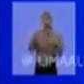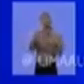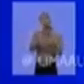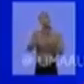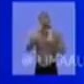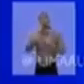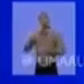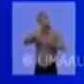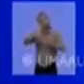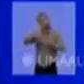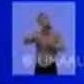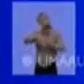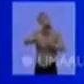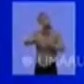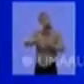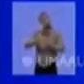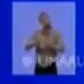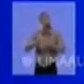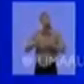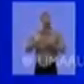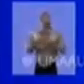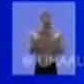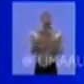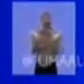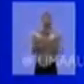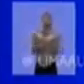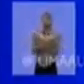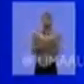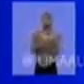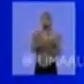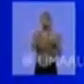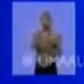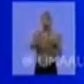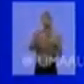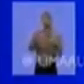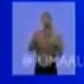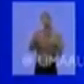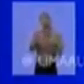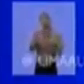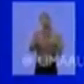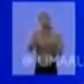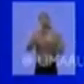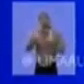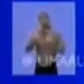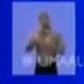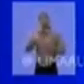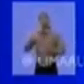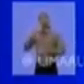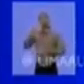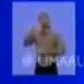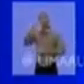a democracia. Apoiou o golpe contra a democracia.